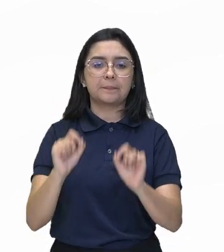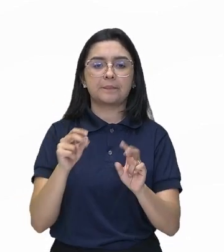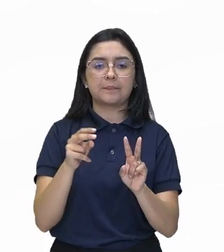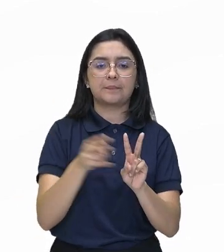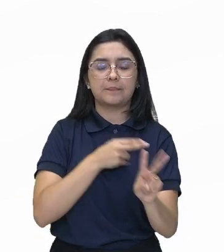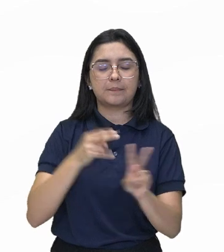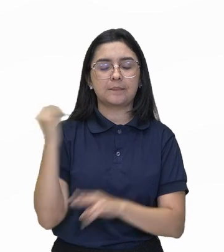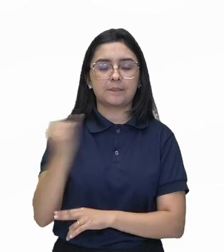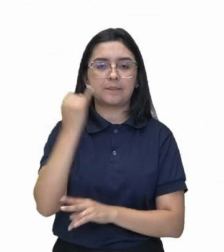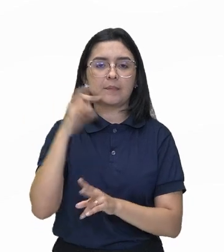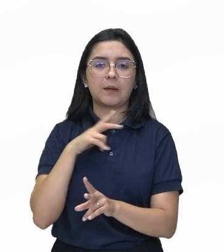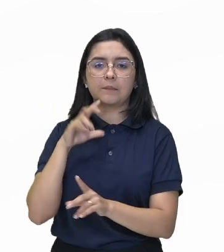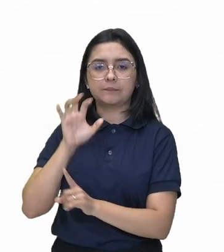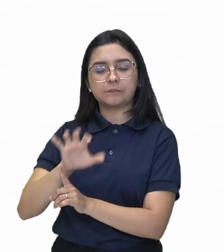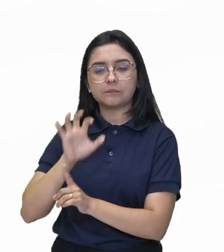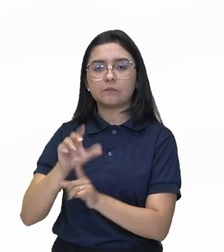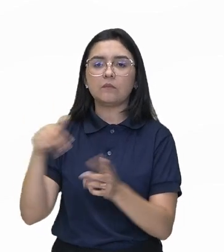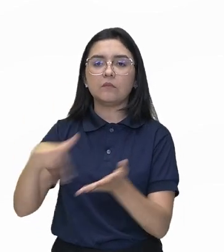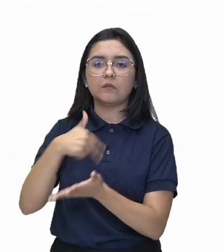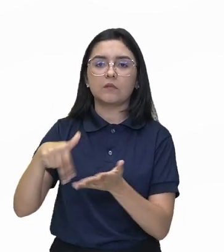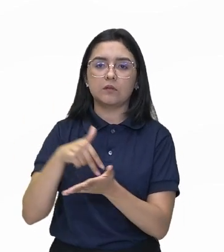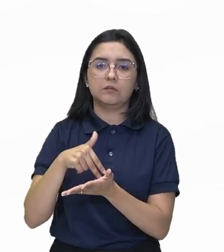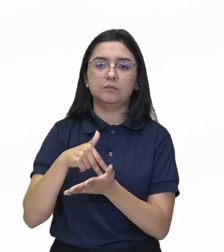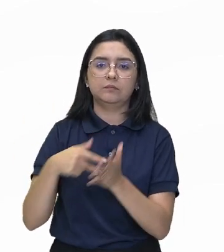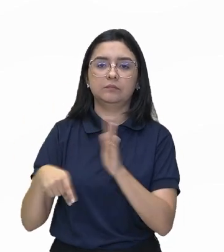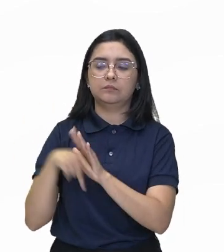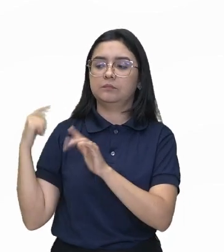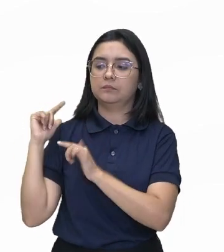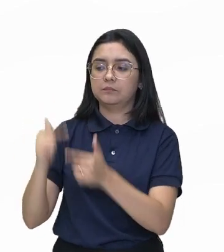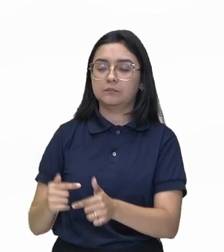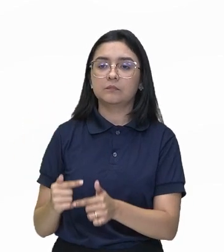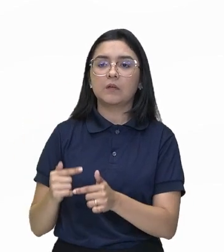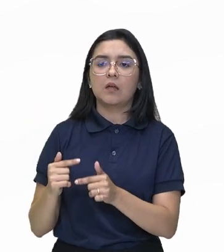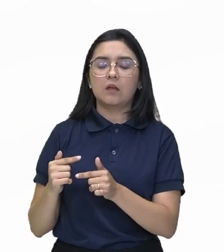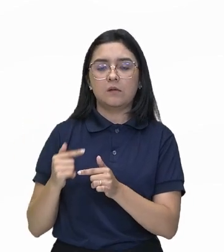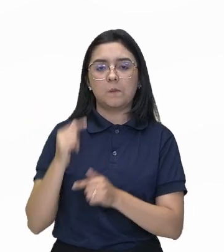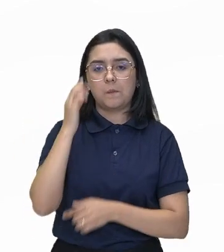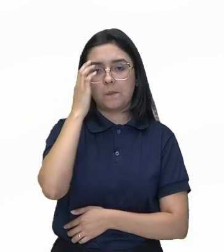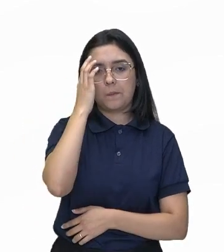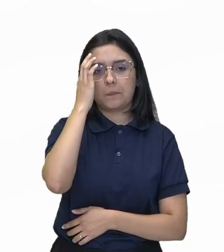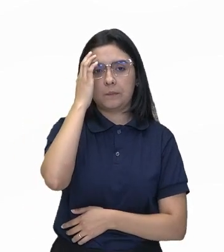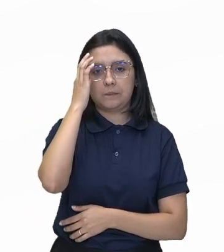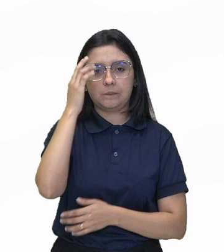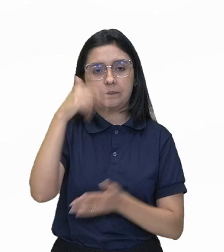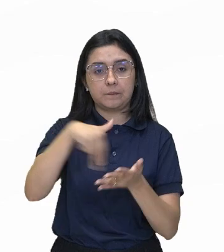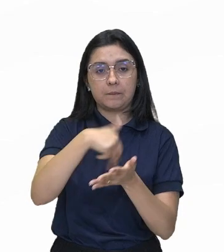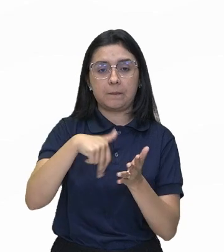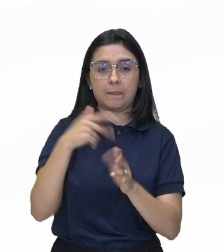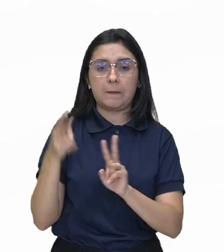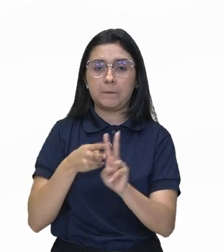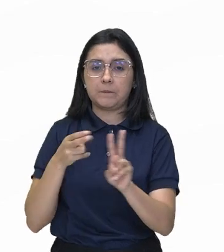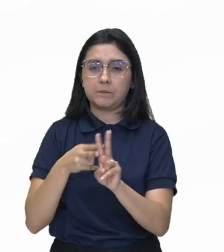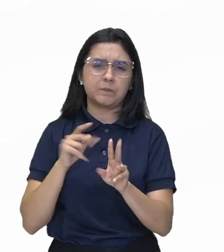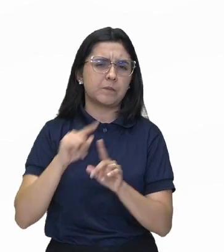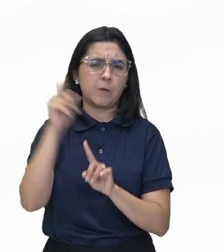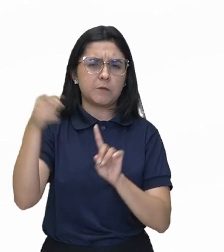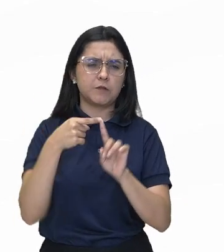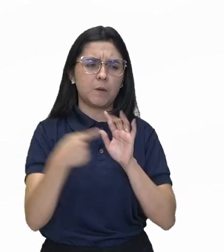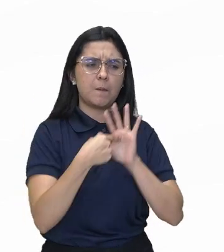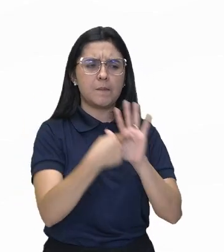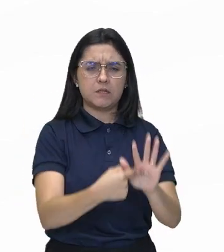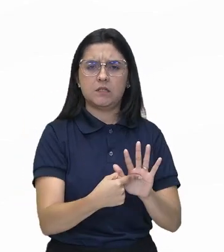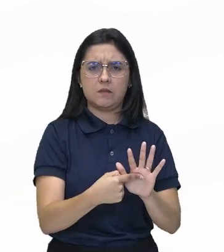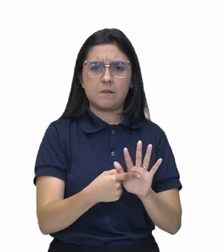as danças folclóricas brasileiras. A dança indígena ela não possui a função de se